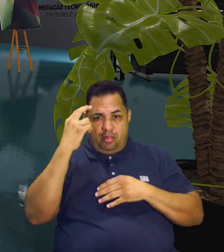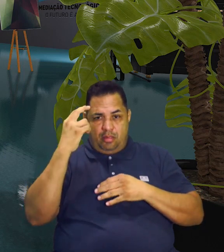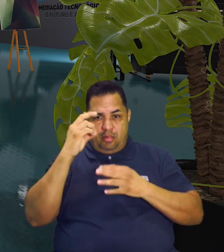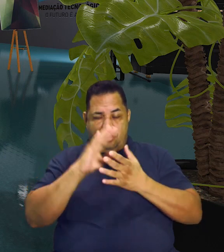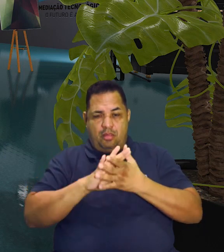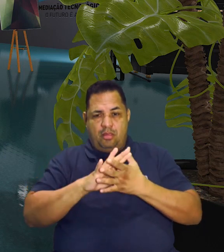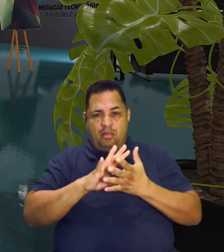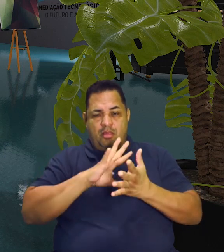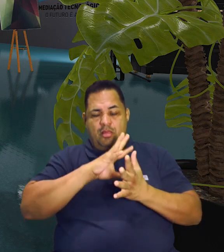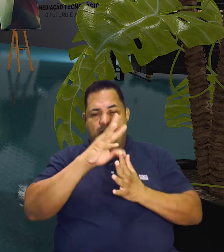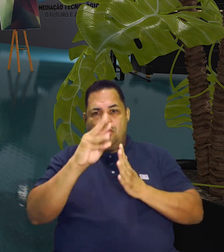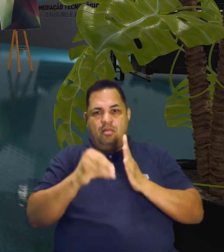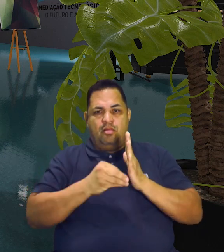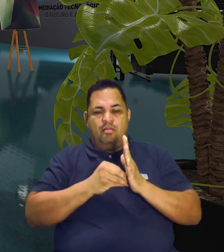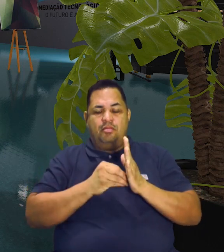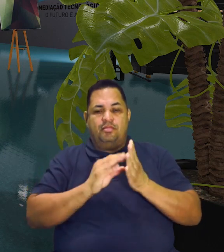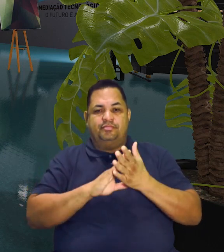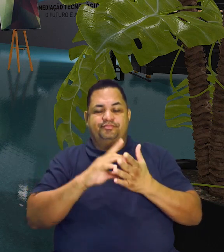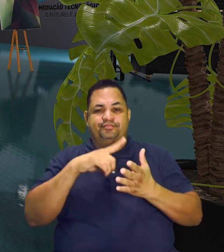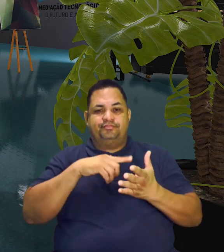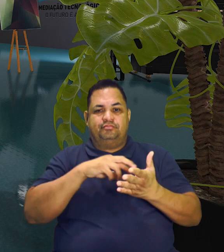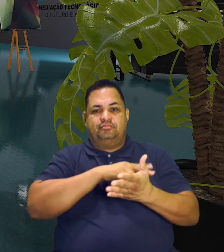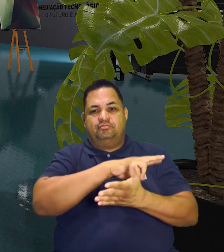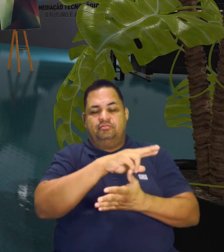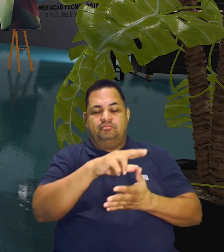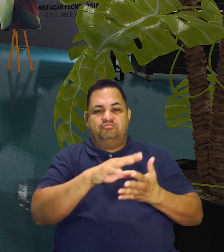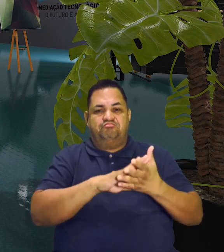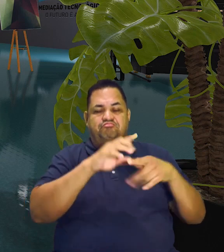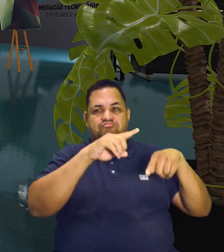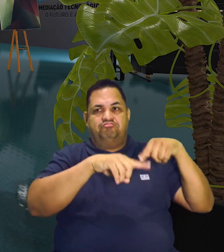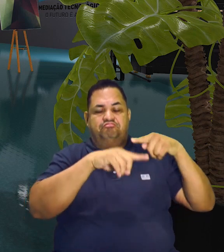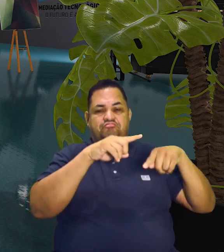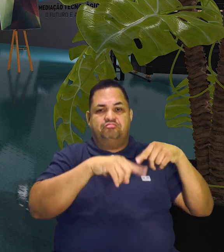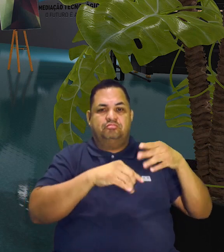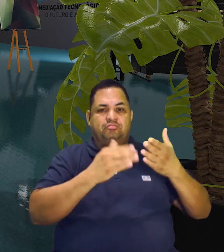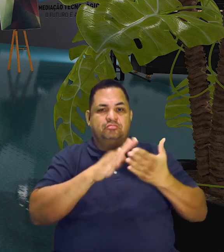Cultural da Amazônia, alguma coisa assim. Tinham várias obras